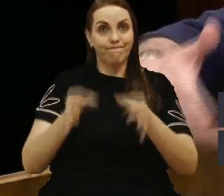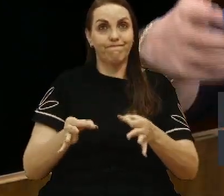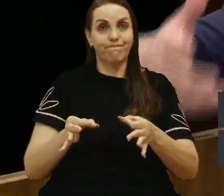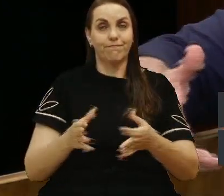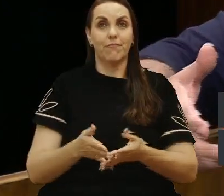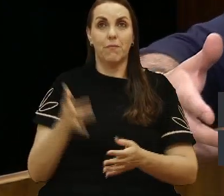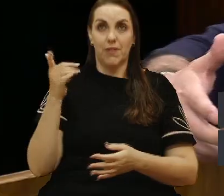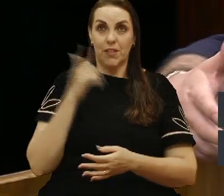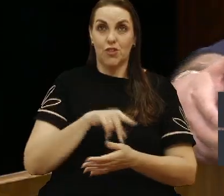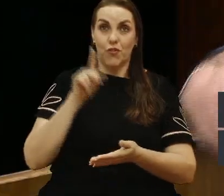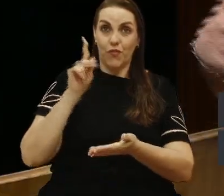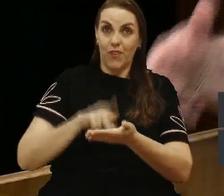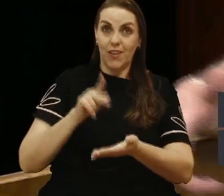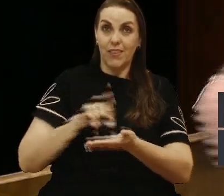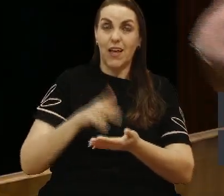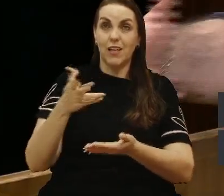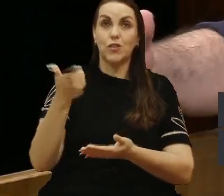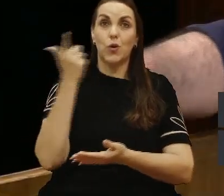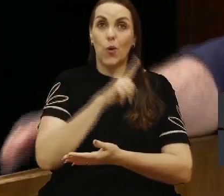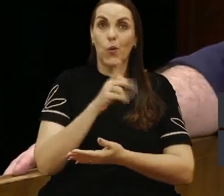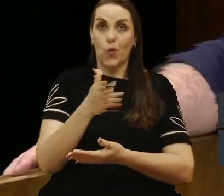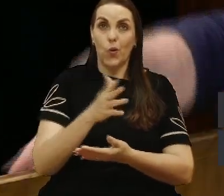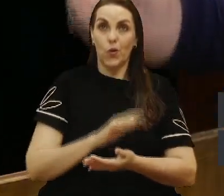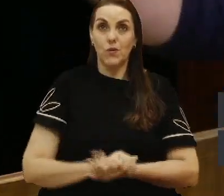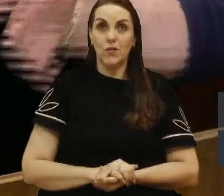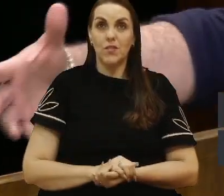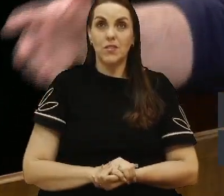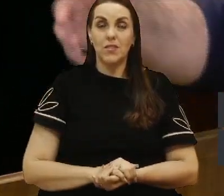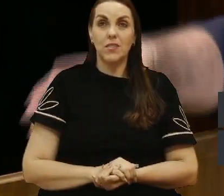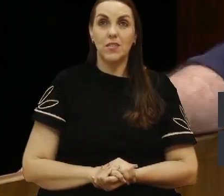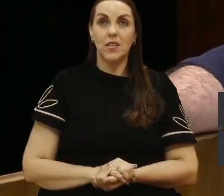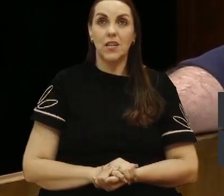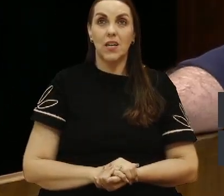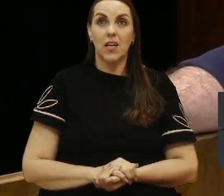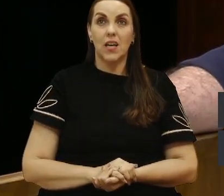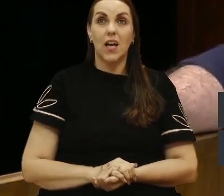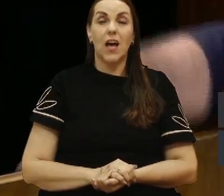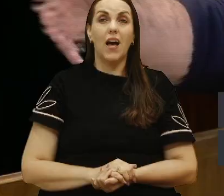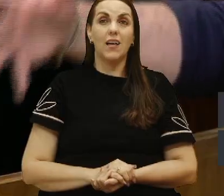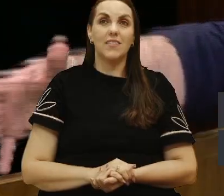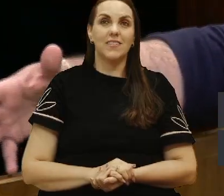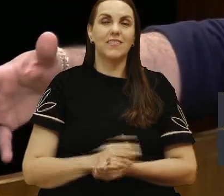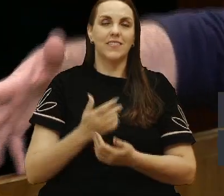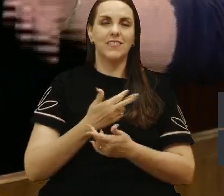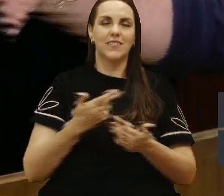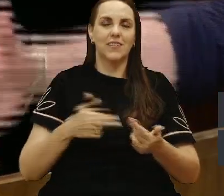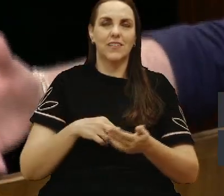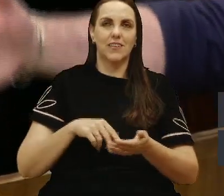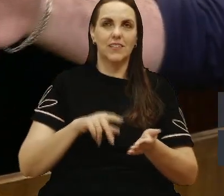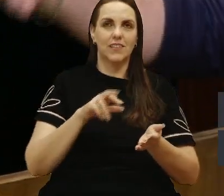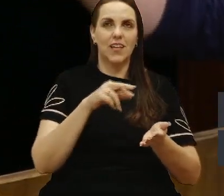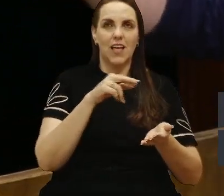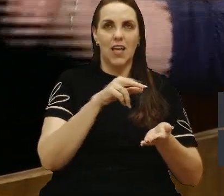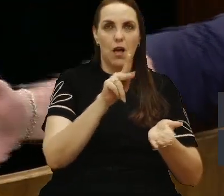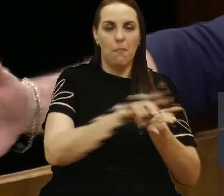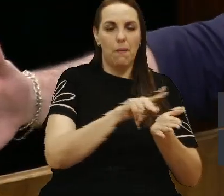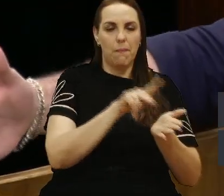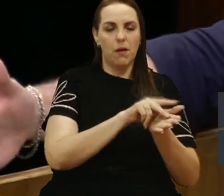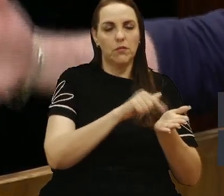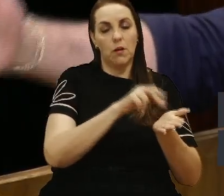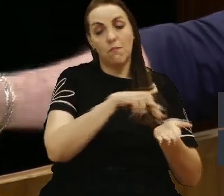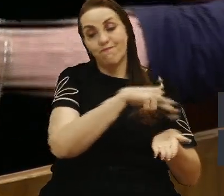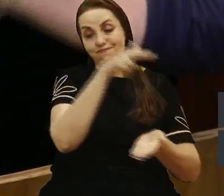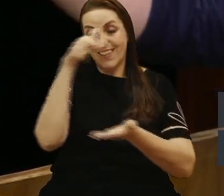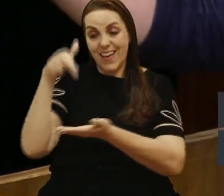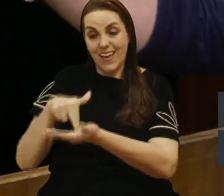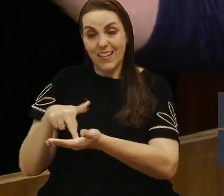que realmente, já lhe concedo, vereador, para que realmente saia do papel as coisas. Porque está estagnado há praticamente 5